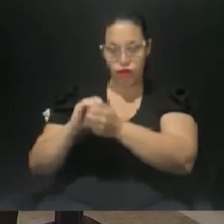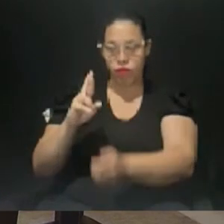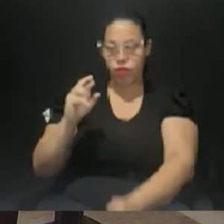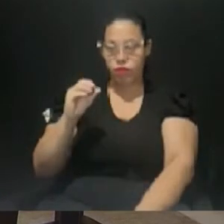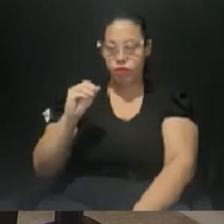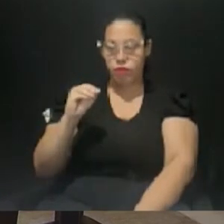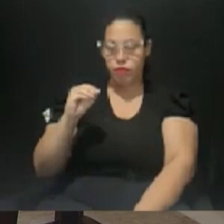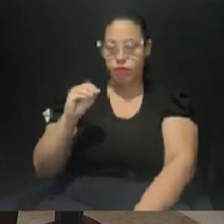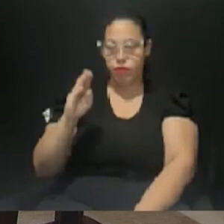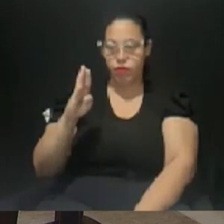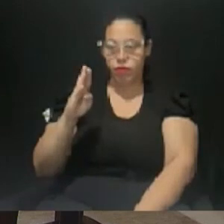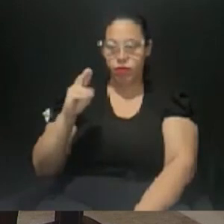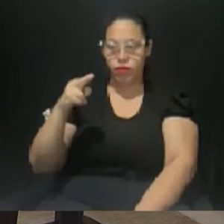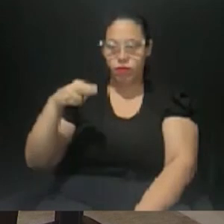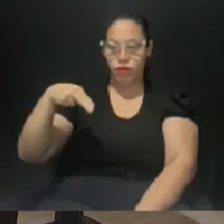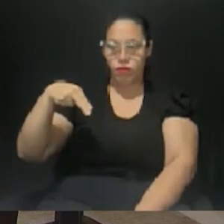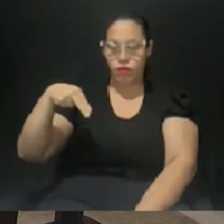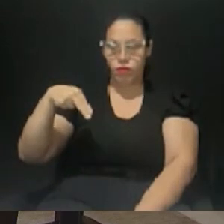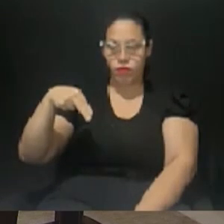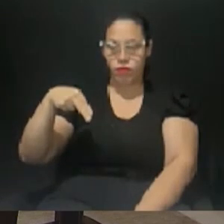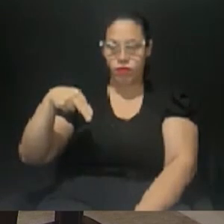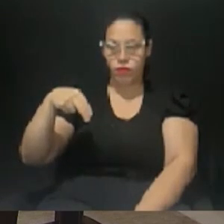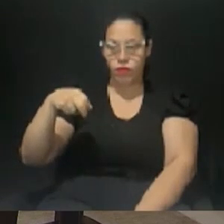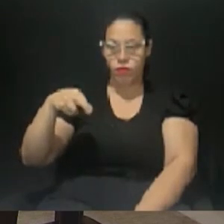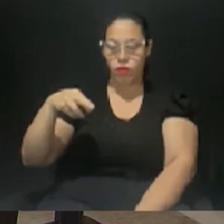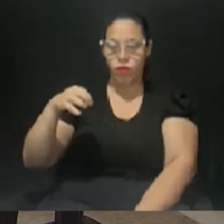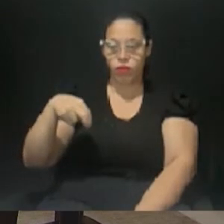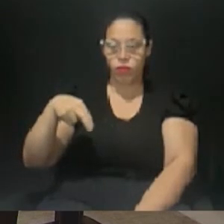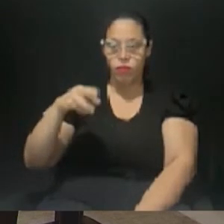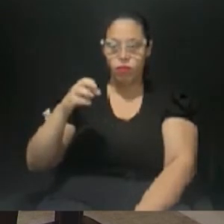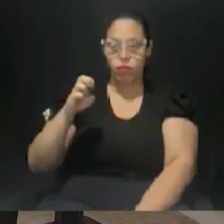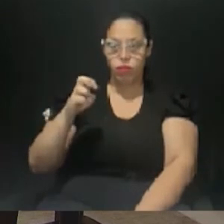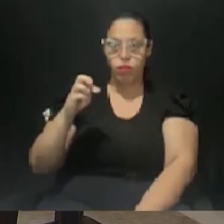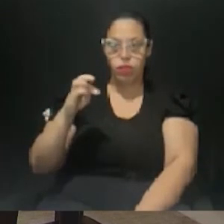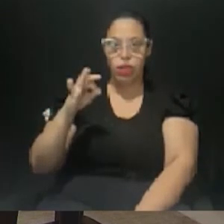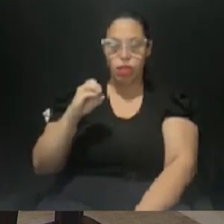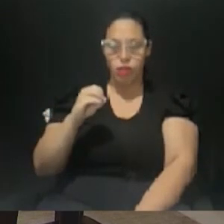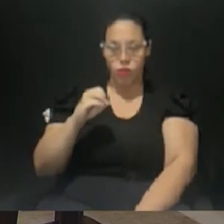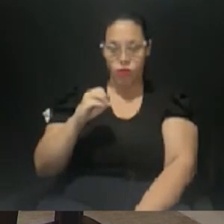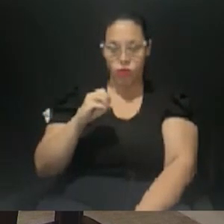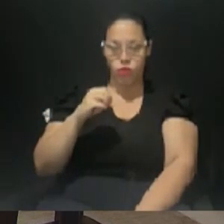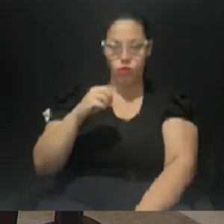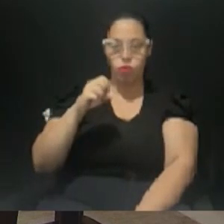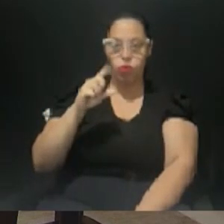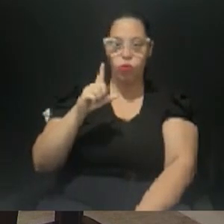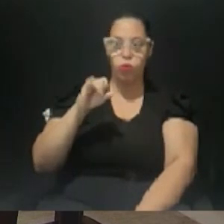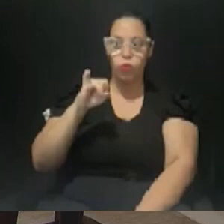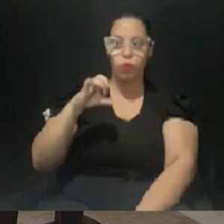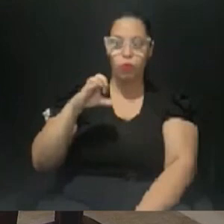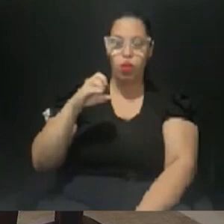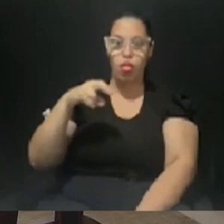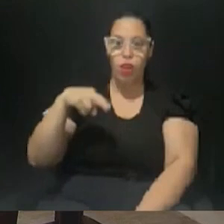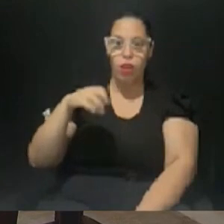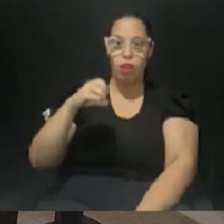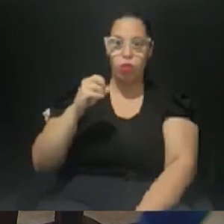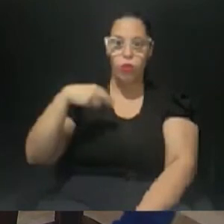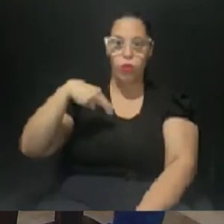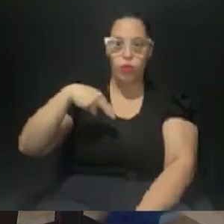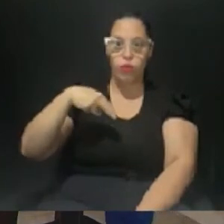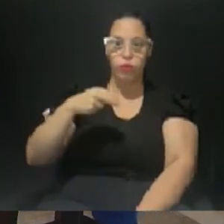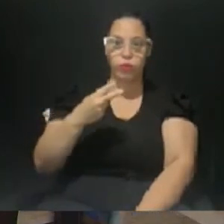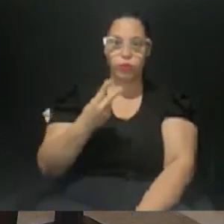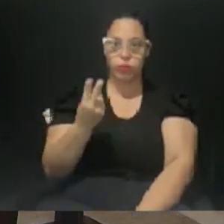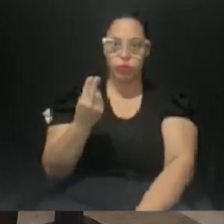Robson, Roberto, da Câmara, o Lincoln. E chegaram aqui dois amigos,